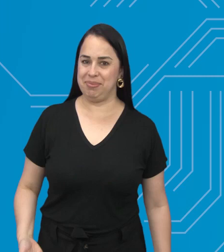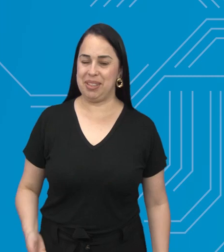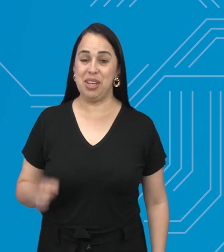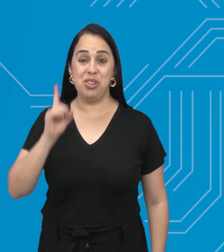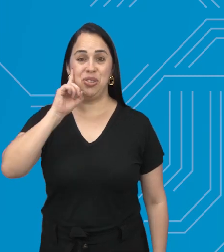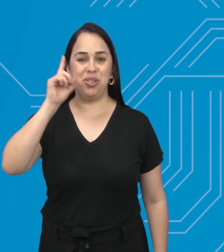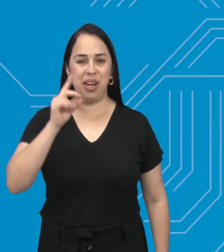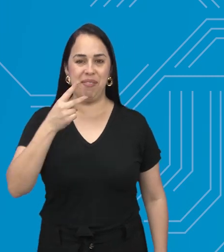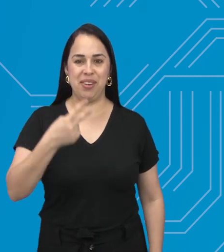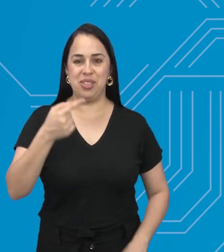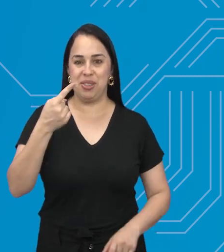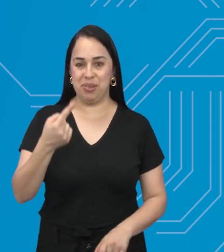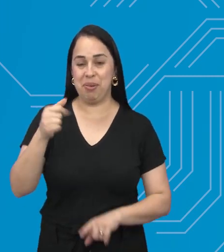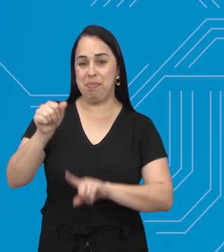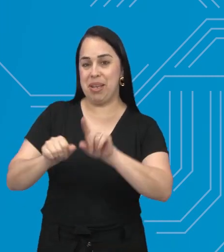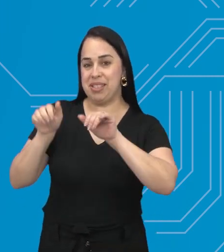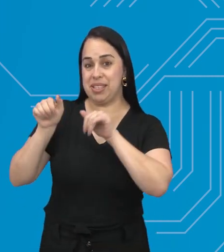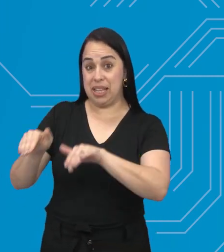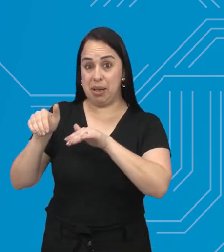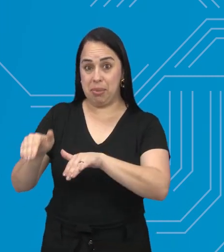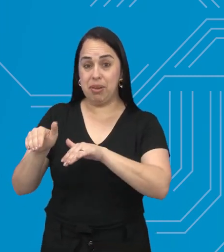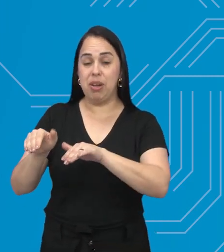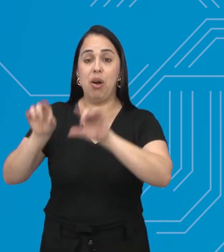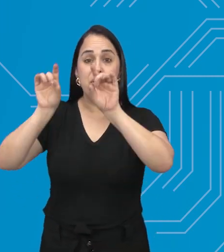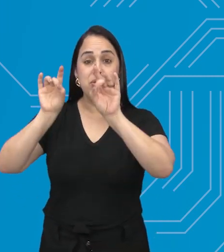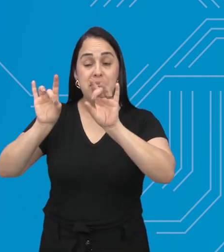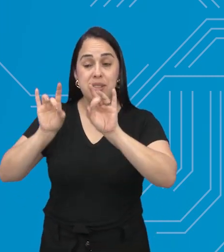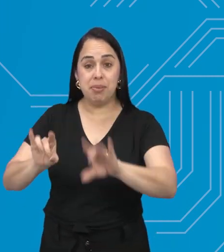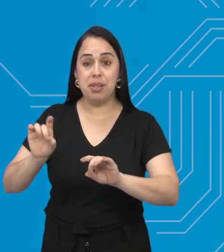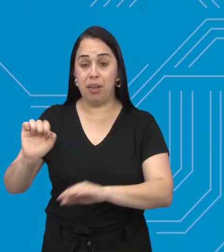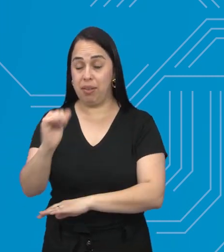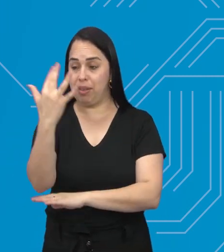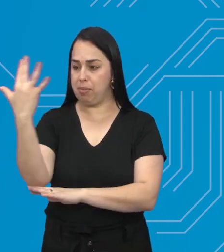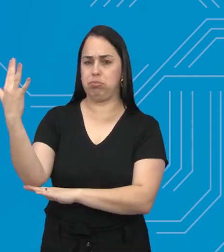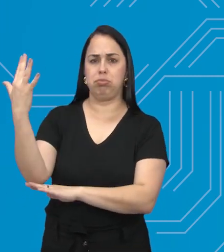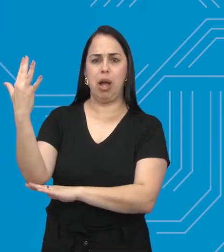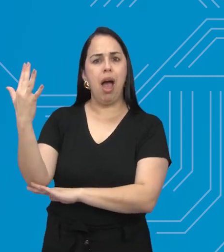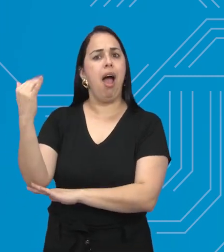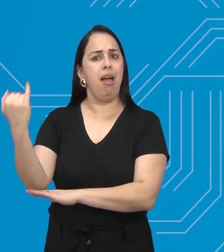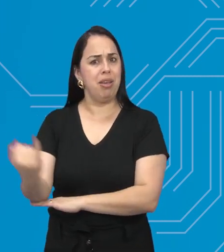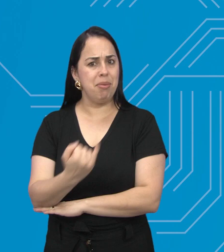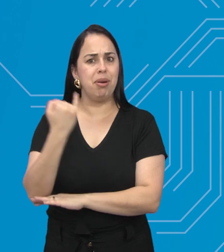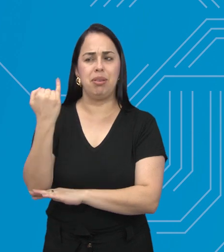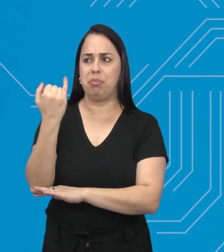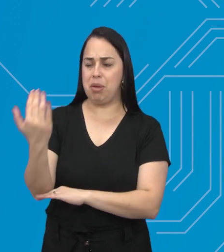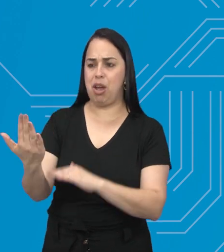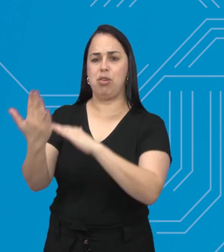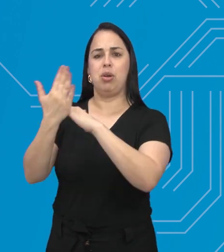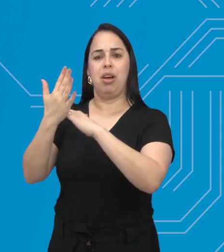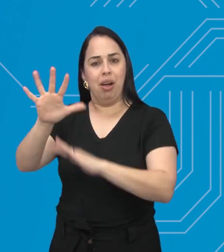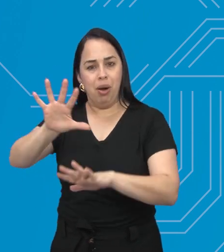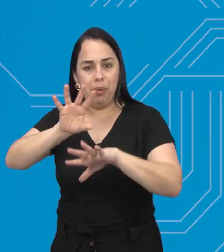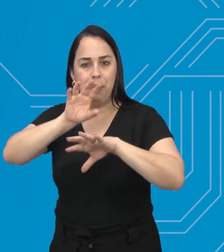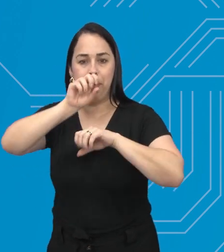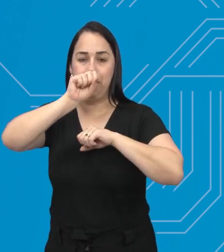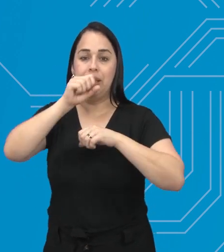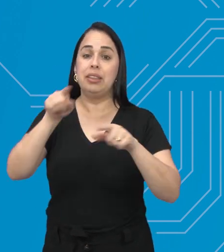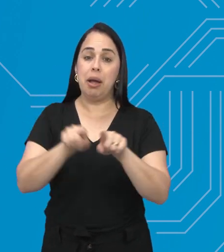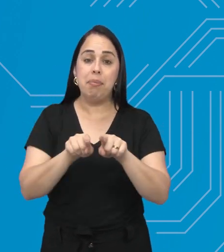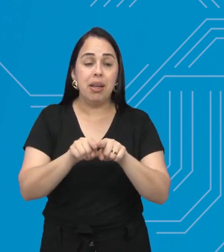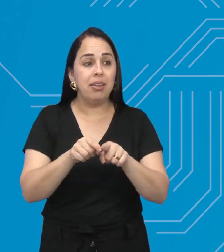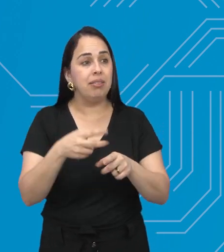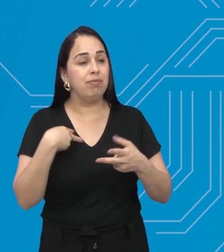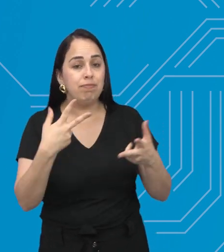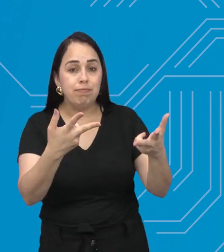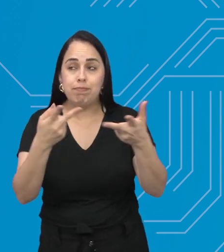sociedade. E no dia 21 de setembro foi comemorado o Dia da Árvore. Elas são fundamentais para a nossa existência e também